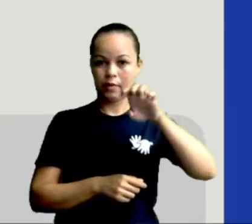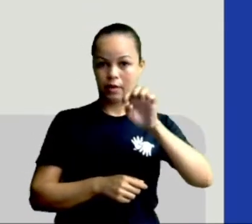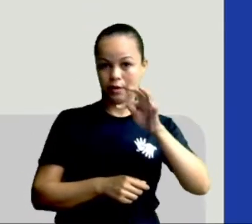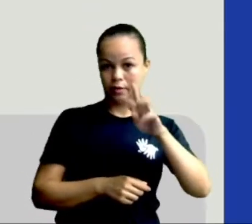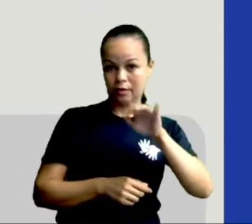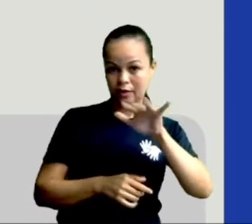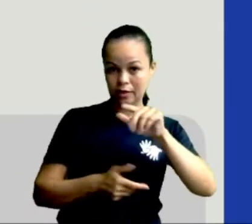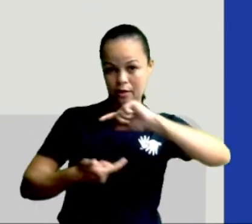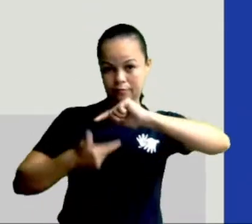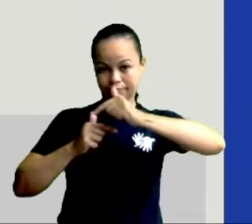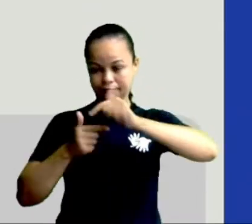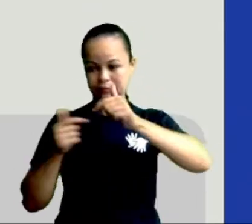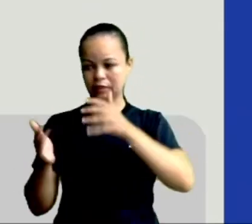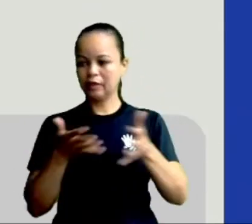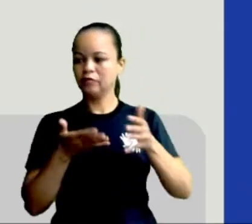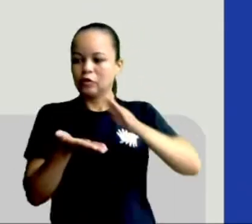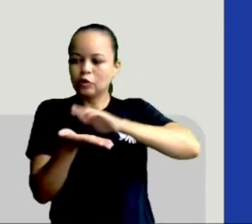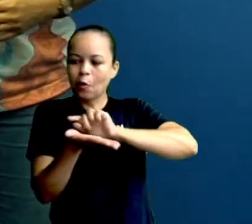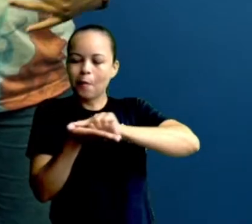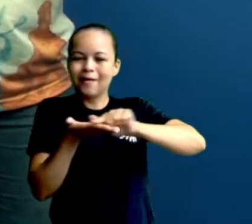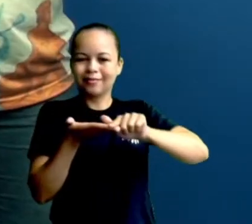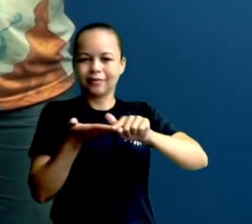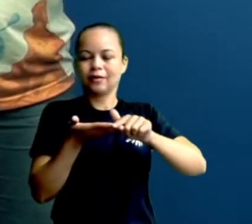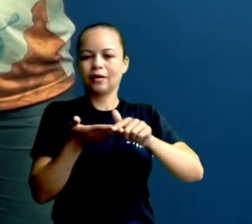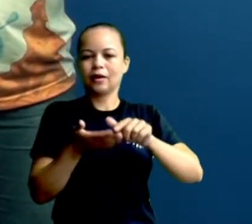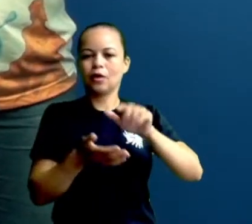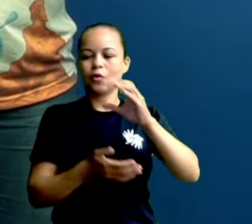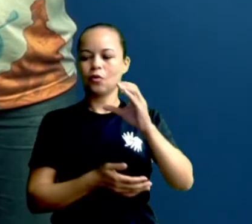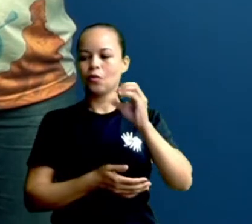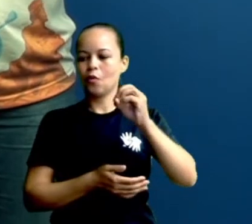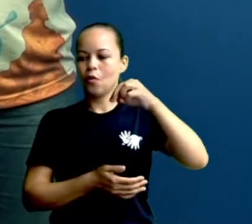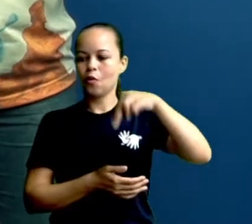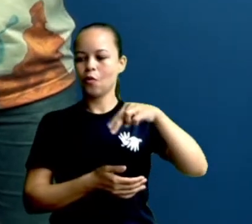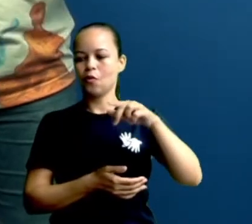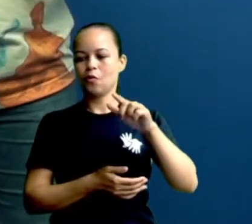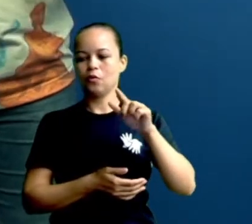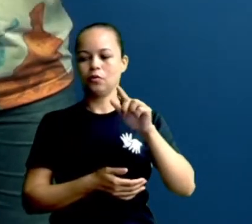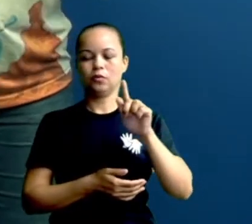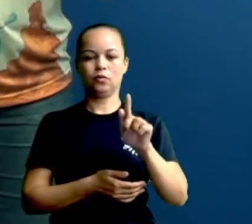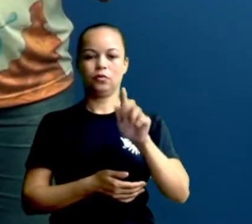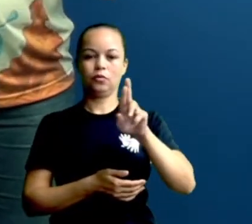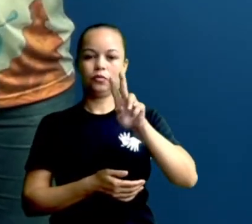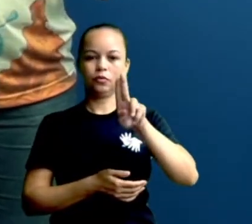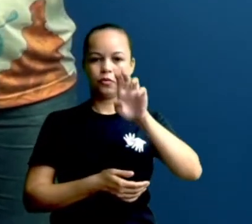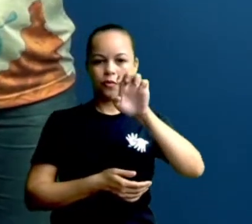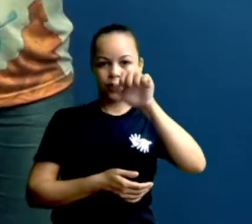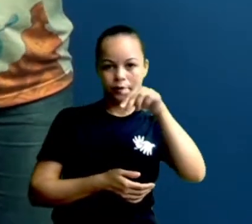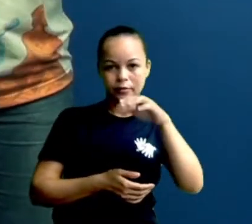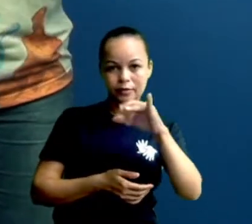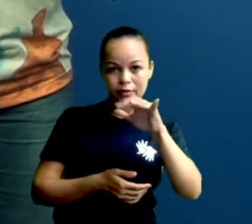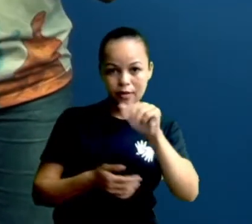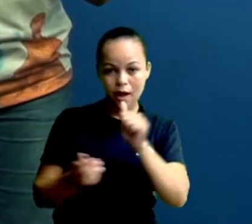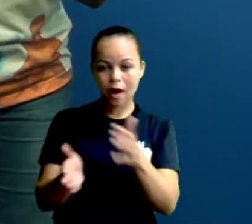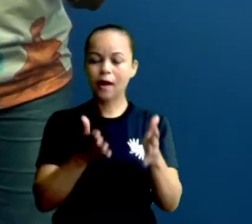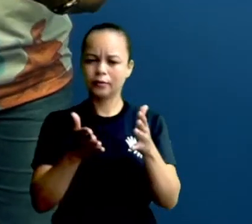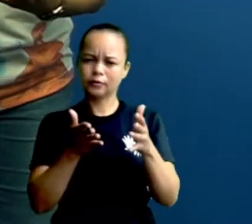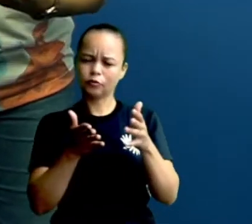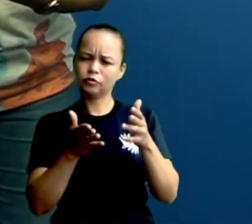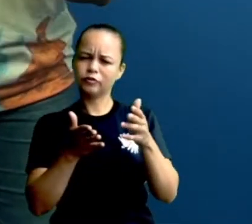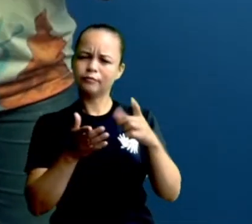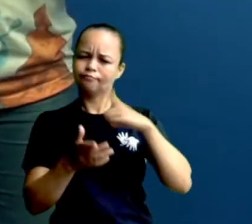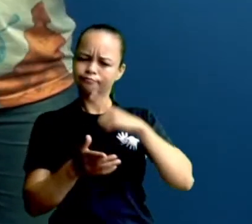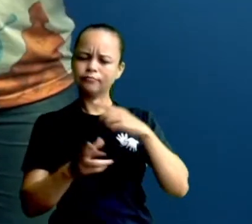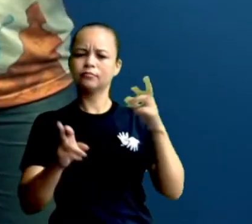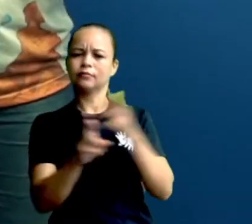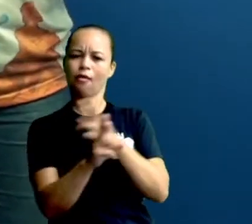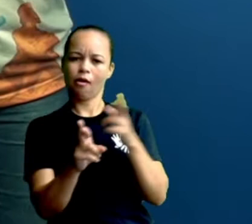geométricas planas. Então, ô professora, o que é isso? Essa palavra aí, congruência. A gente vai ver aí essa